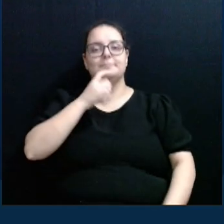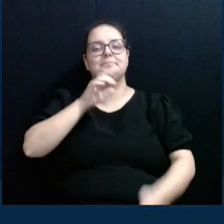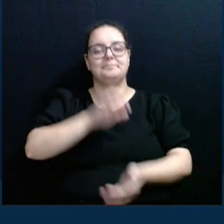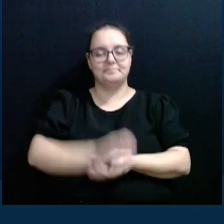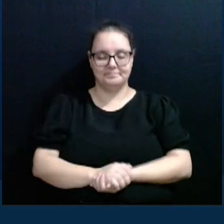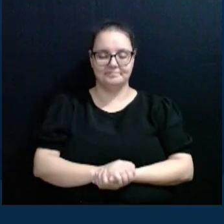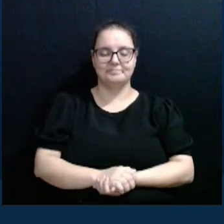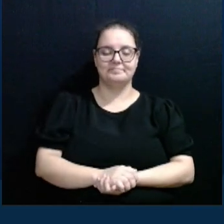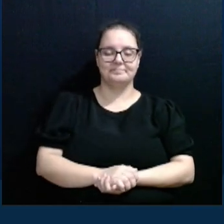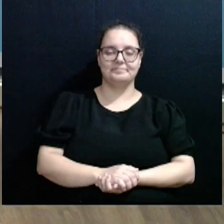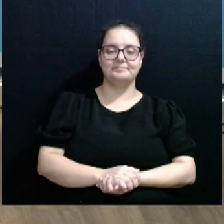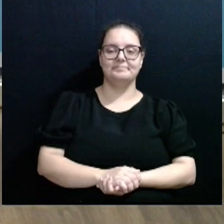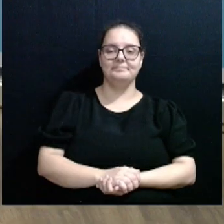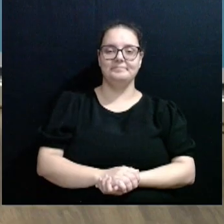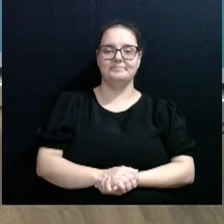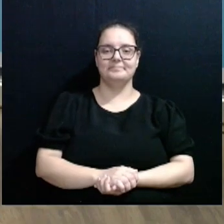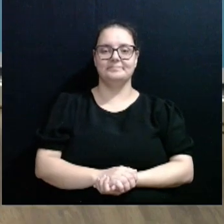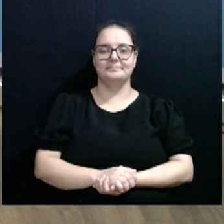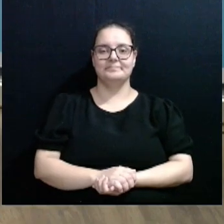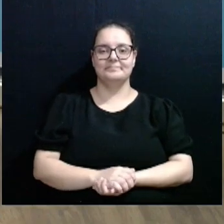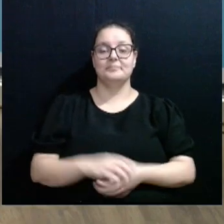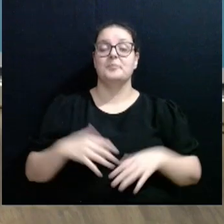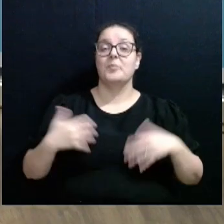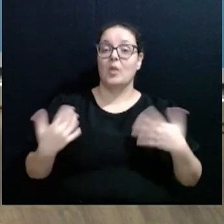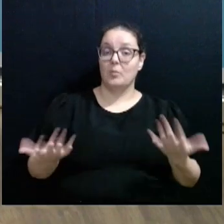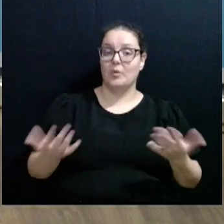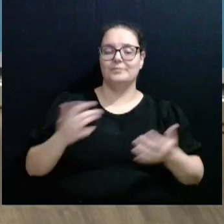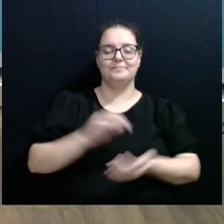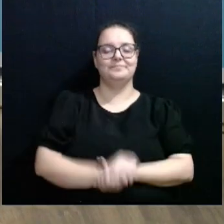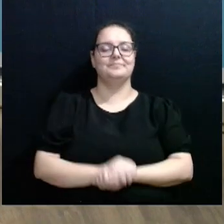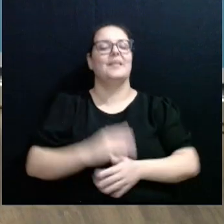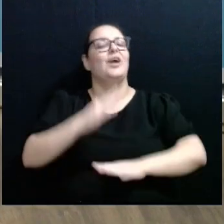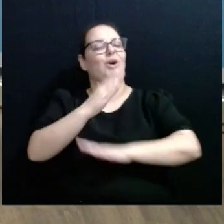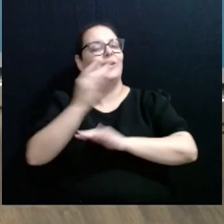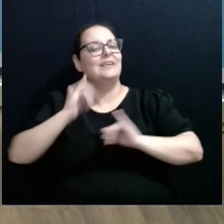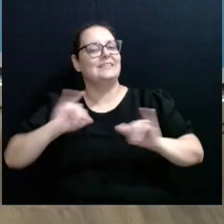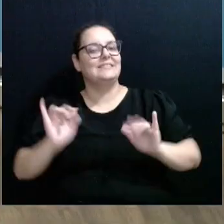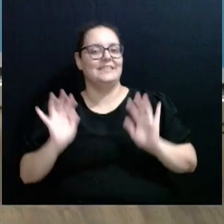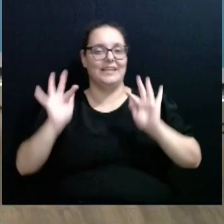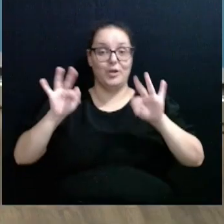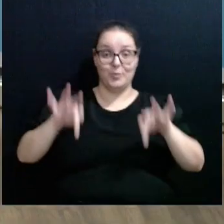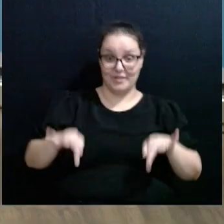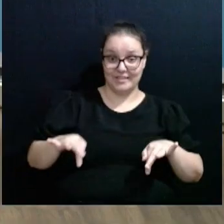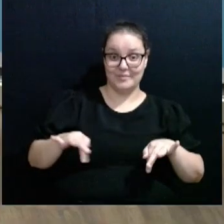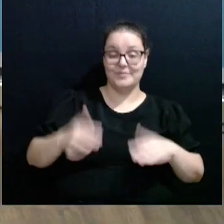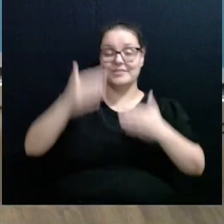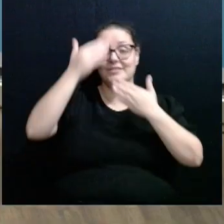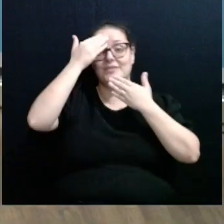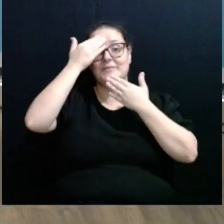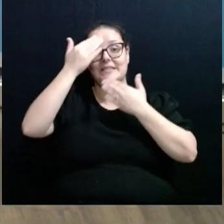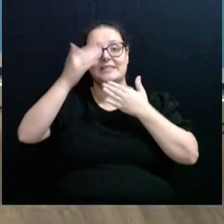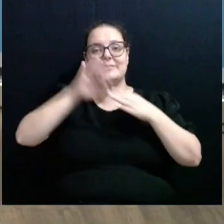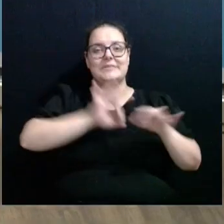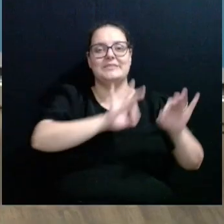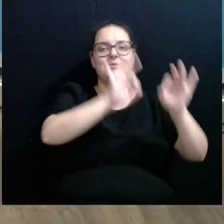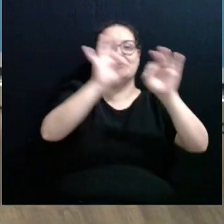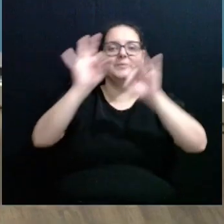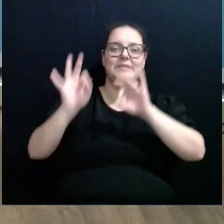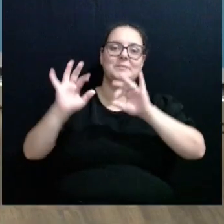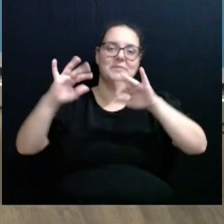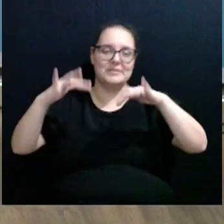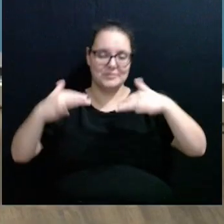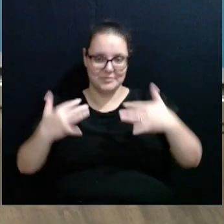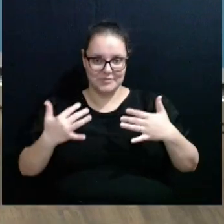nossa cidade. O Jornal Câmara Notícia fica por aqui. Muito obrigado pela sua companhia, pela sua